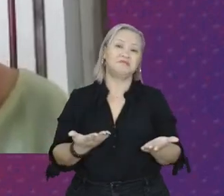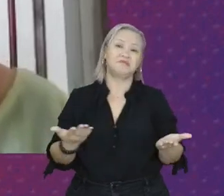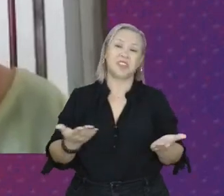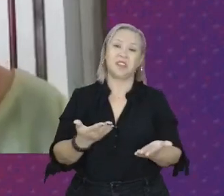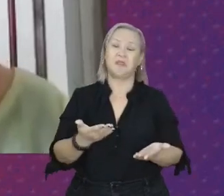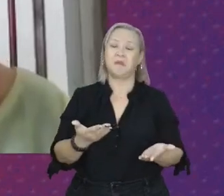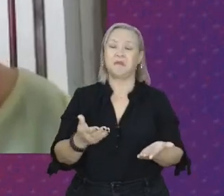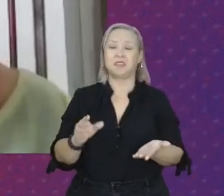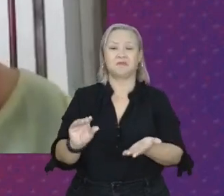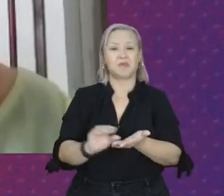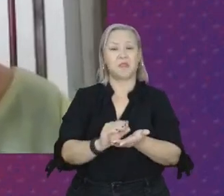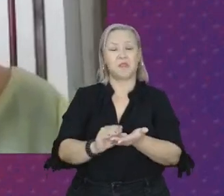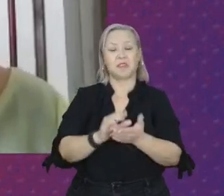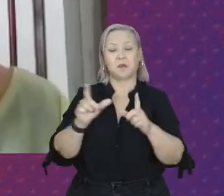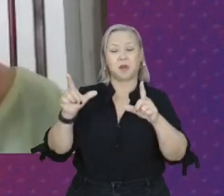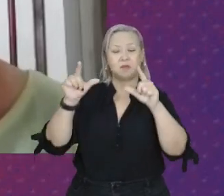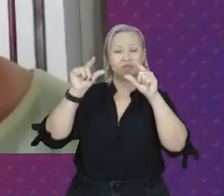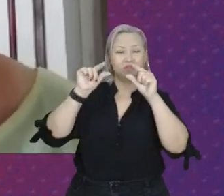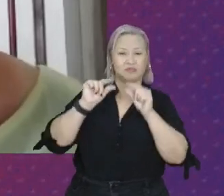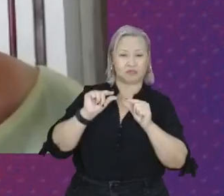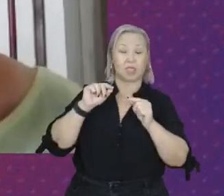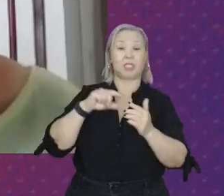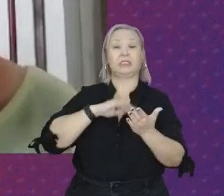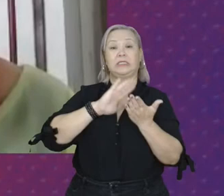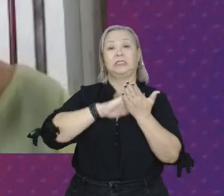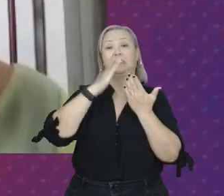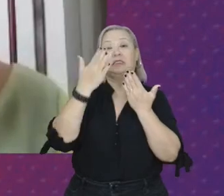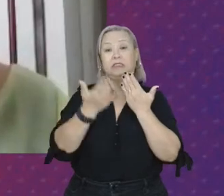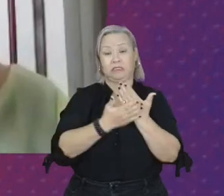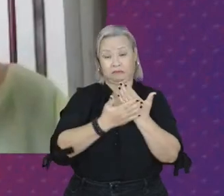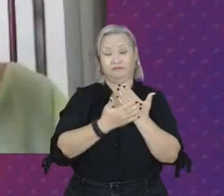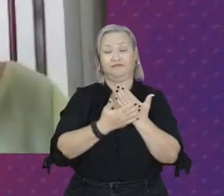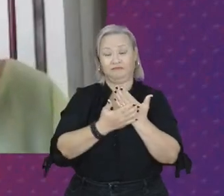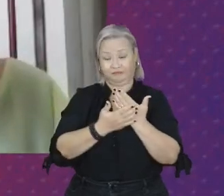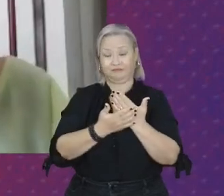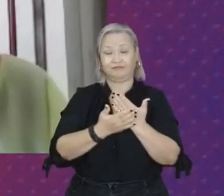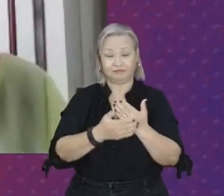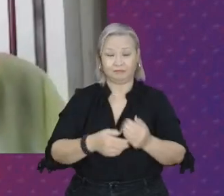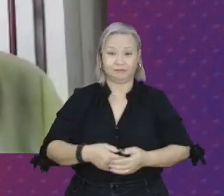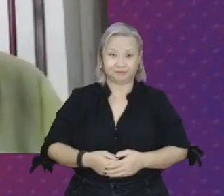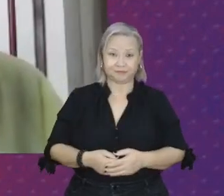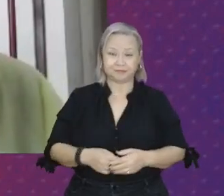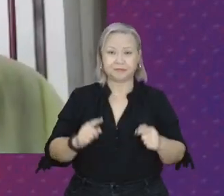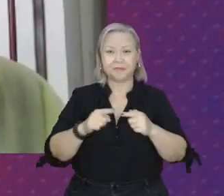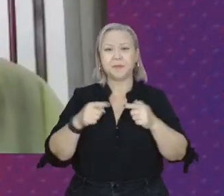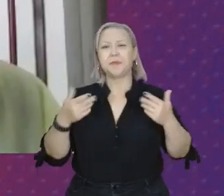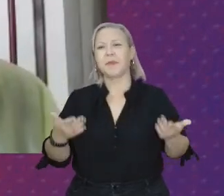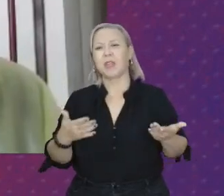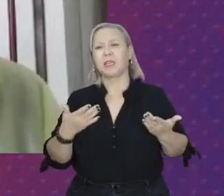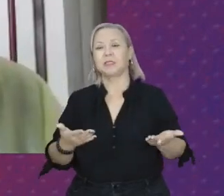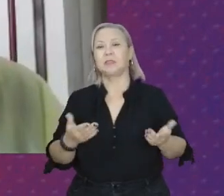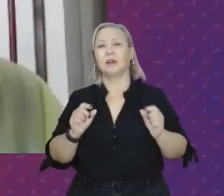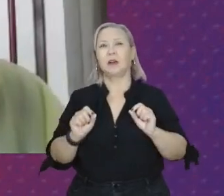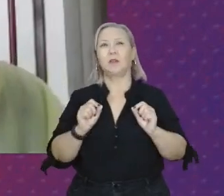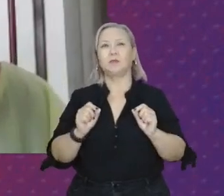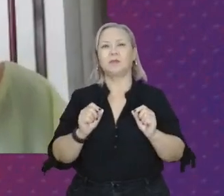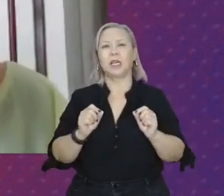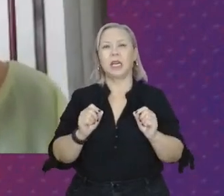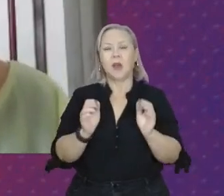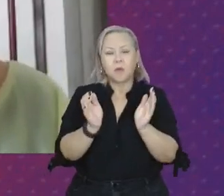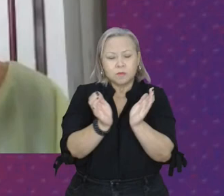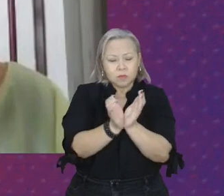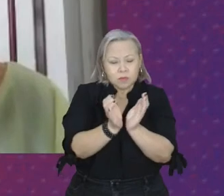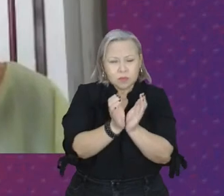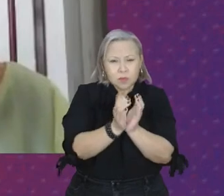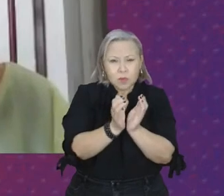e apresenta alguns riscos, sobre os quais vou falar daqui a pouco. Mas, então, era um conjunto